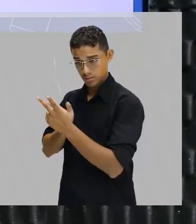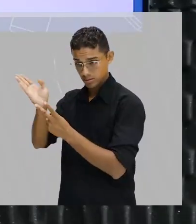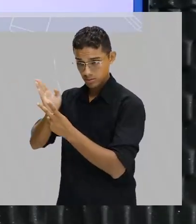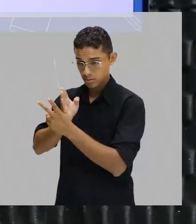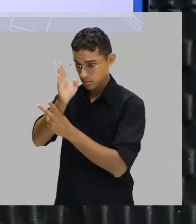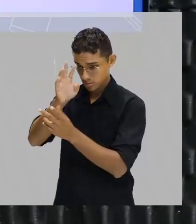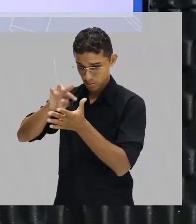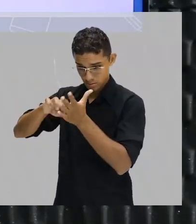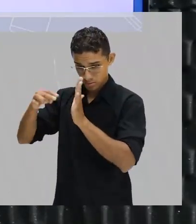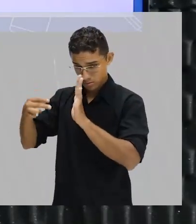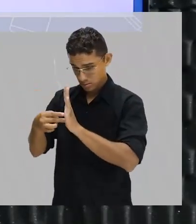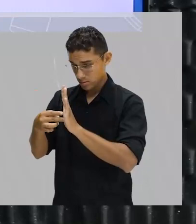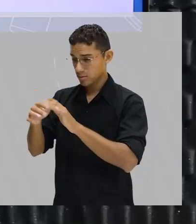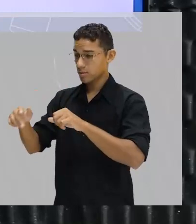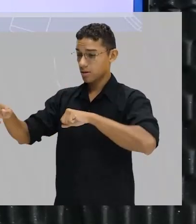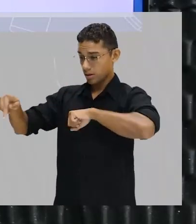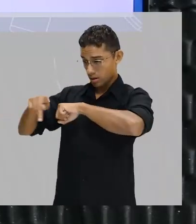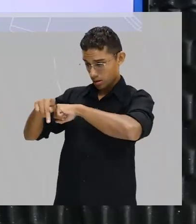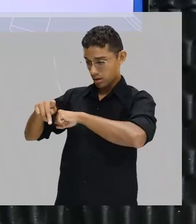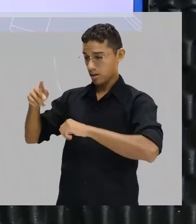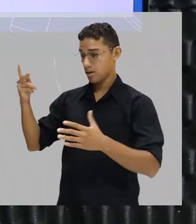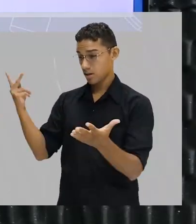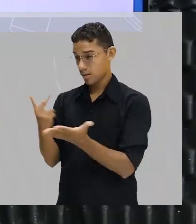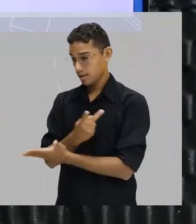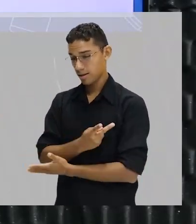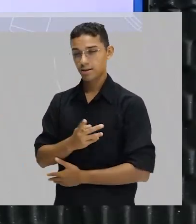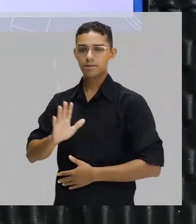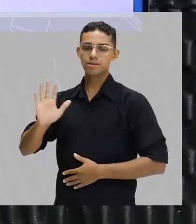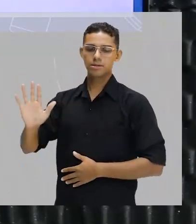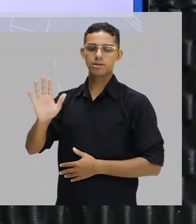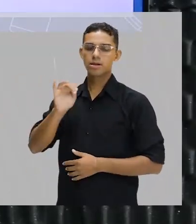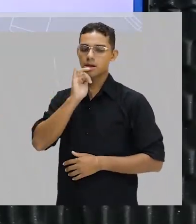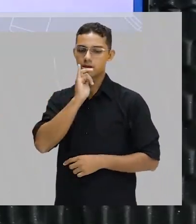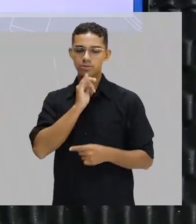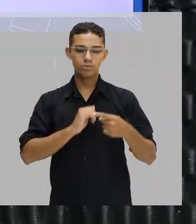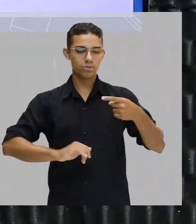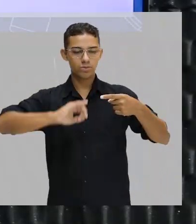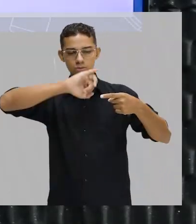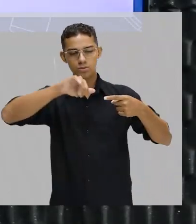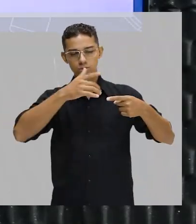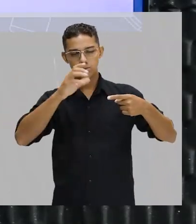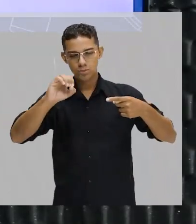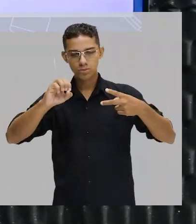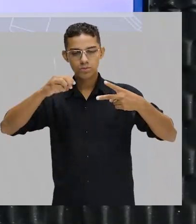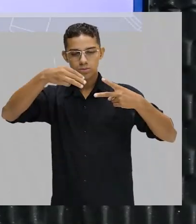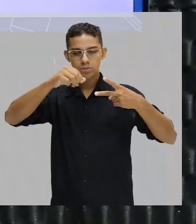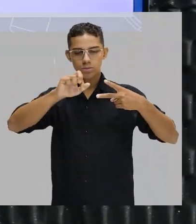mau uso do pronome. Por exemplo, João e Maria vão desquitar-se.